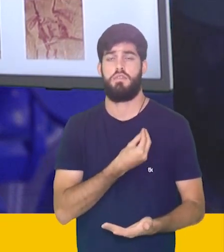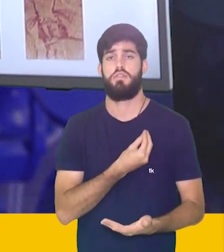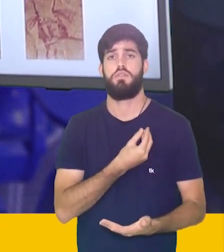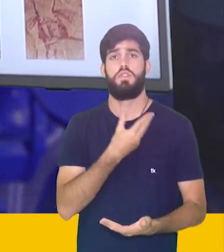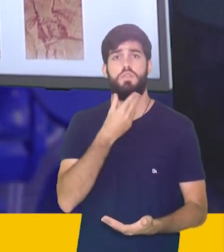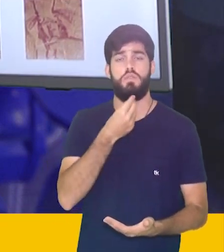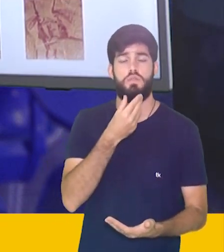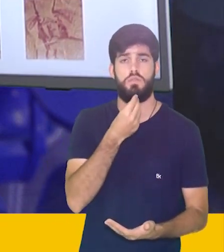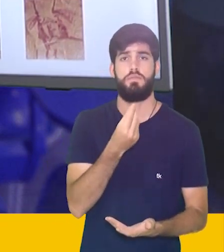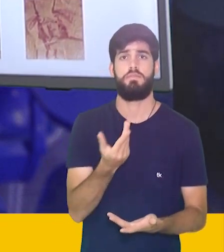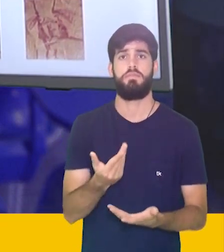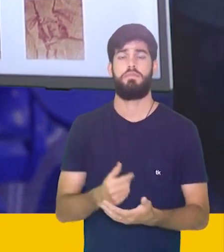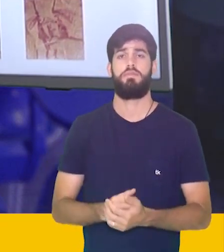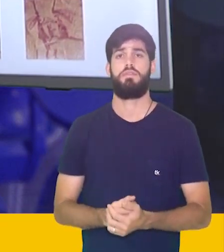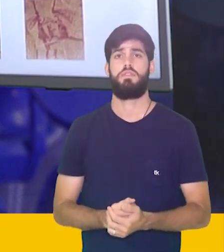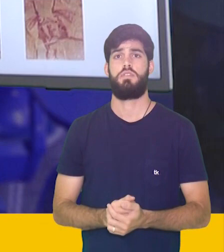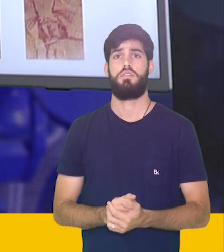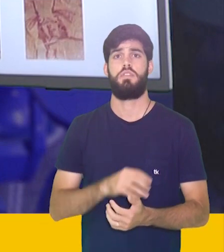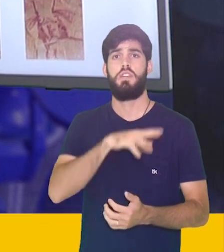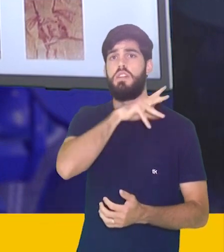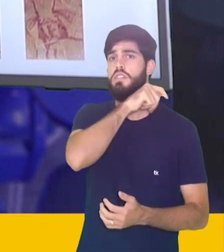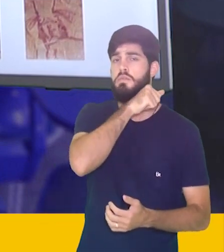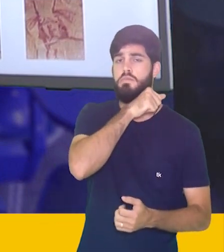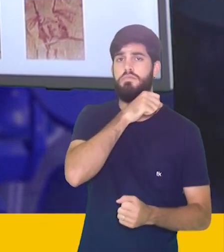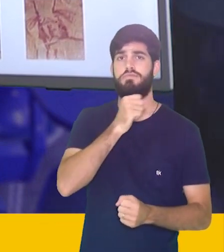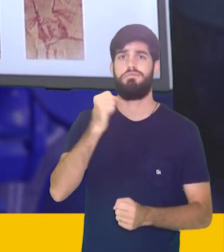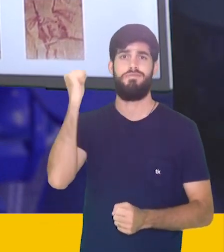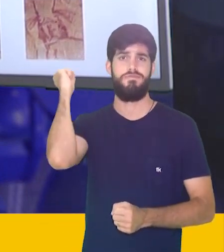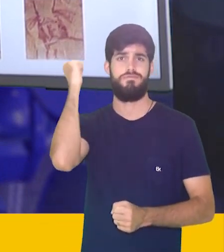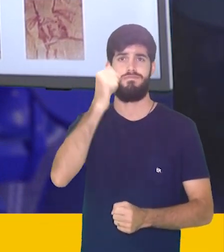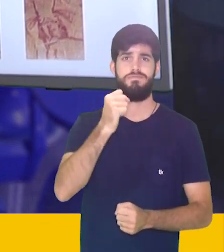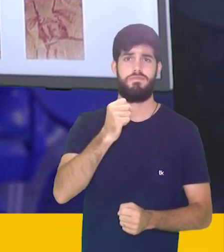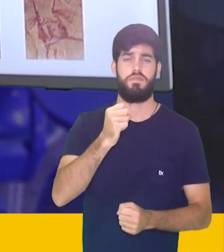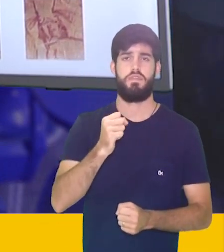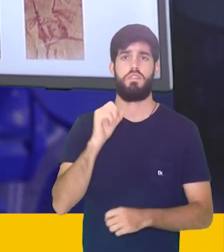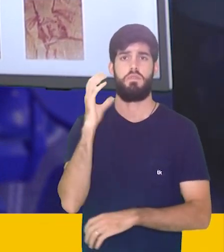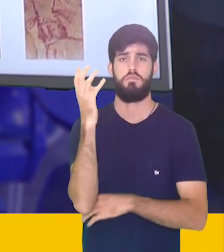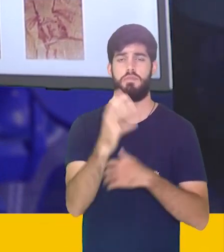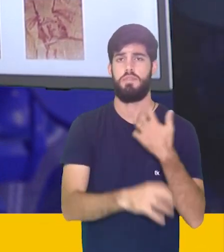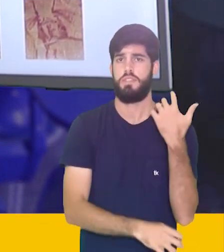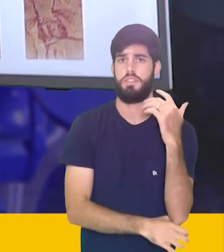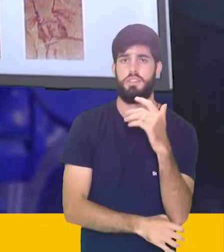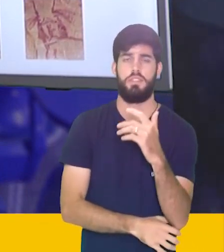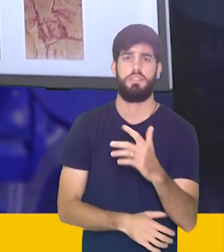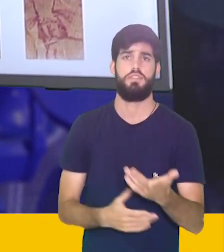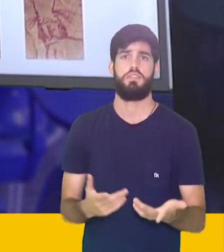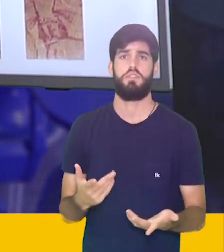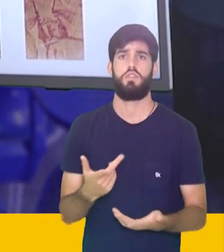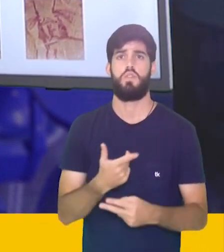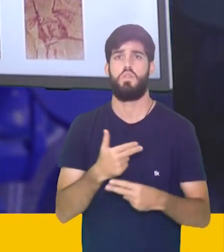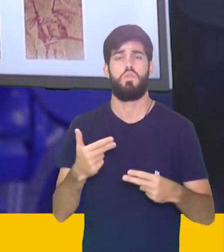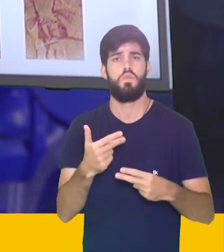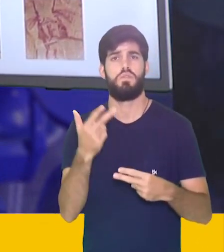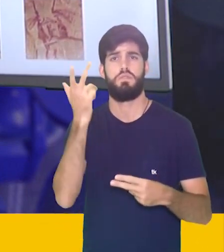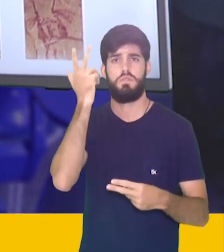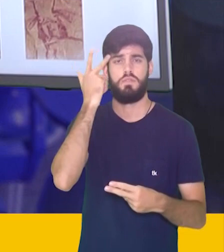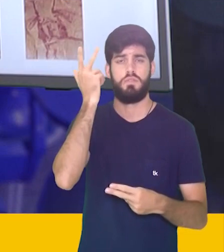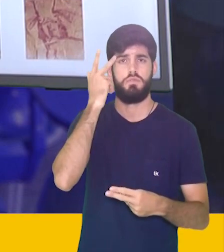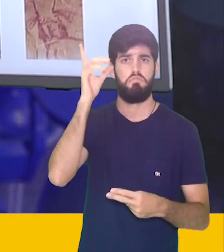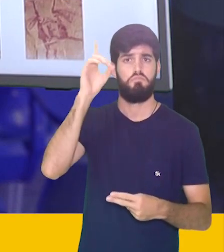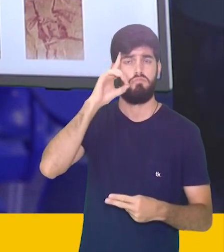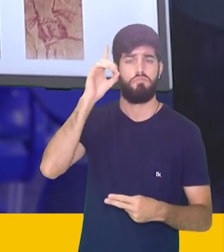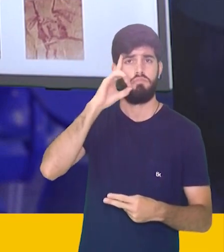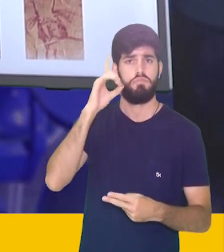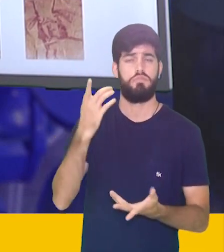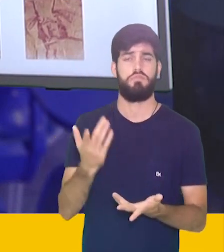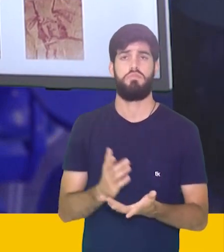vida daqueles homens pré-históricos. Animais, caçadores, plantas, rituais, aspectos do cotidiano e expressões